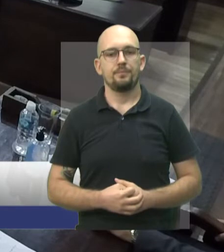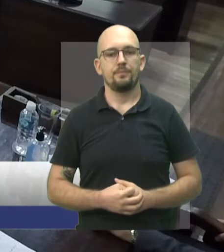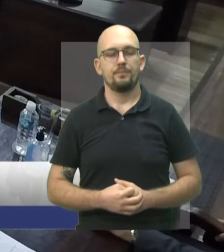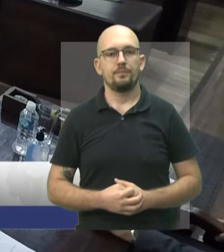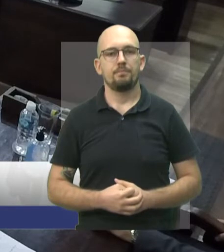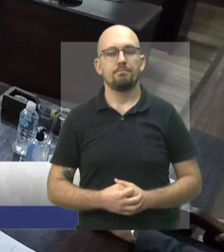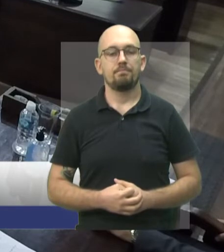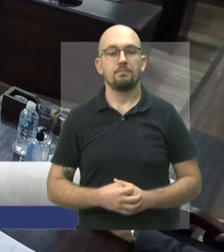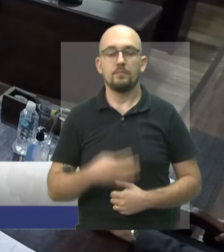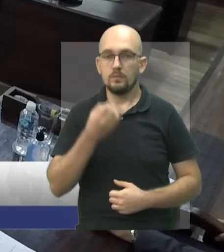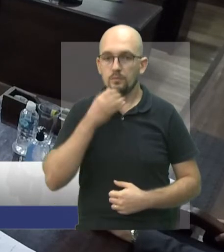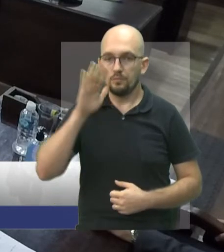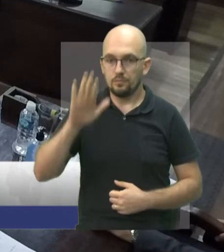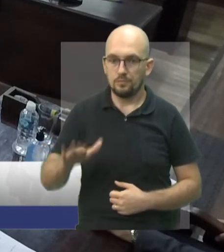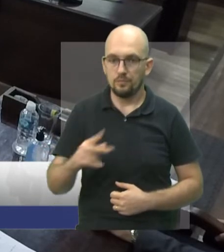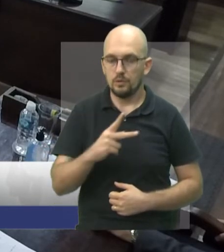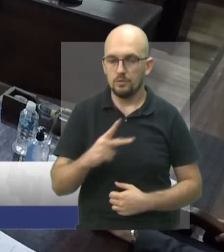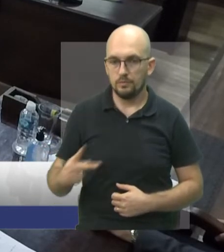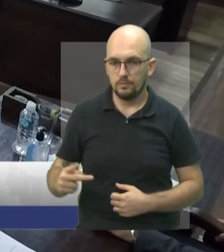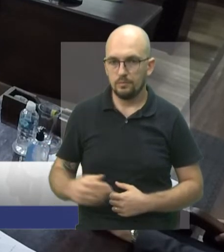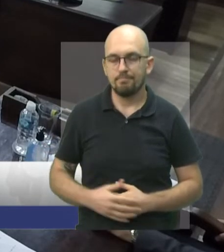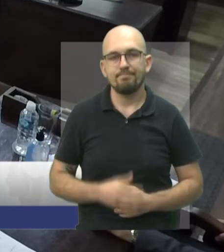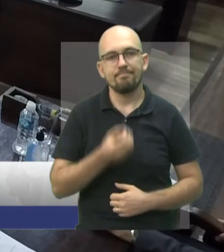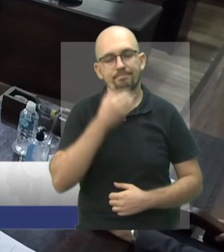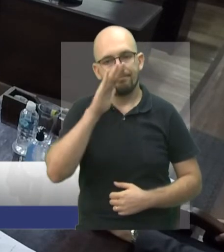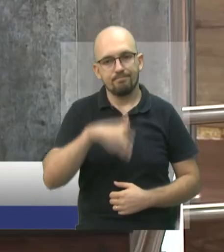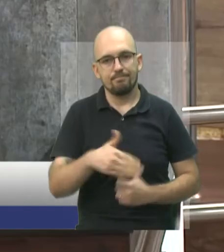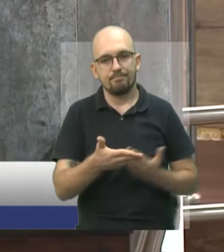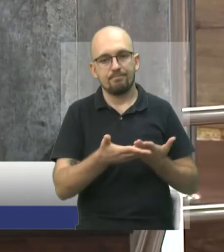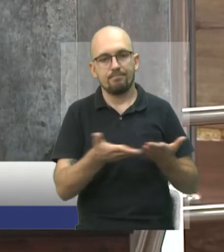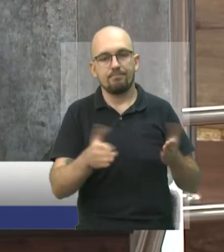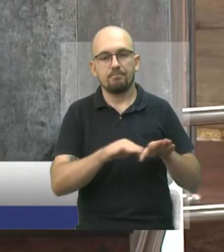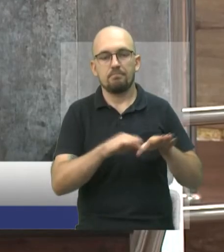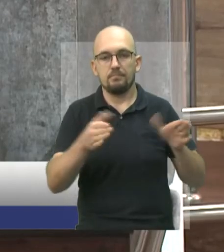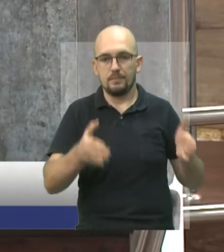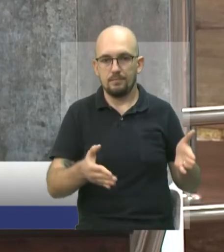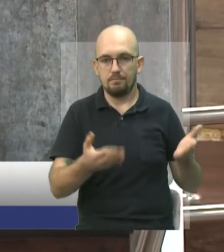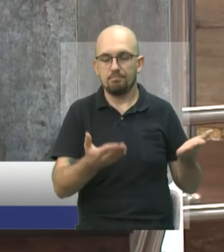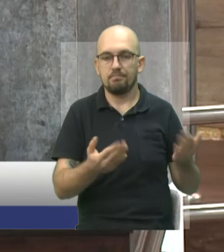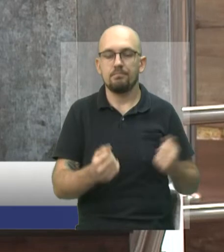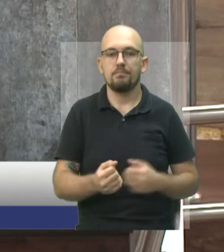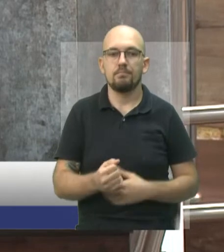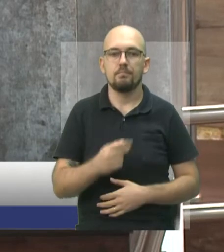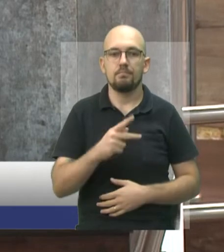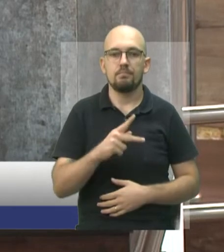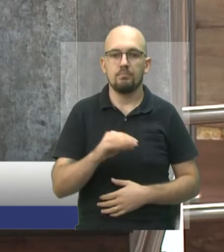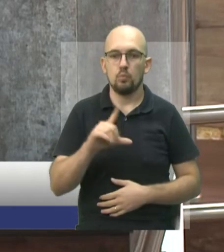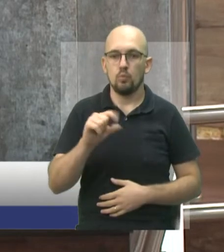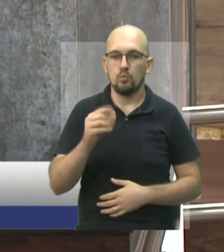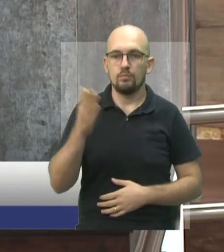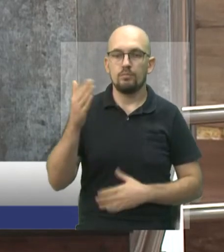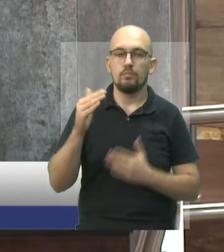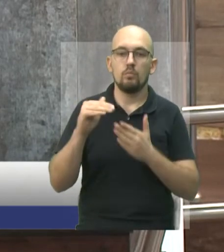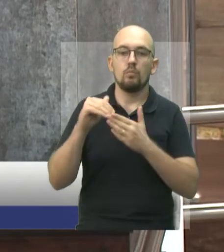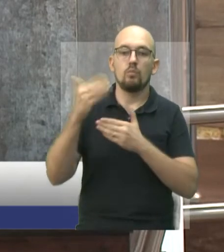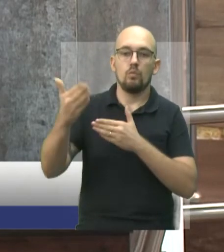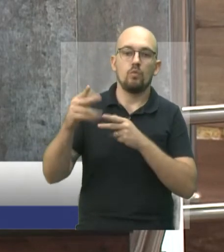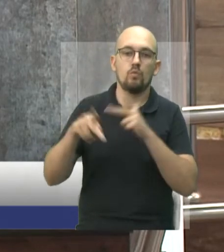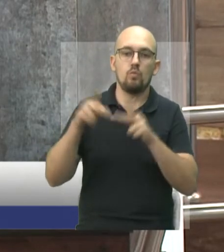Boa tarde, senhor presidente. Boa tarde à mesa, ao Paulo, ao público que está presente lá fora ainda e